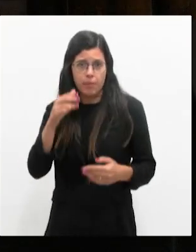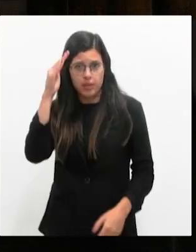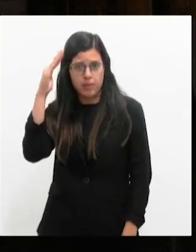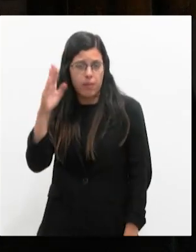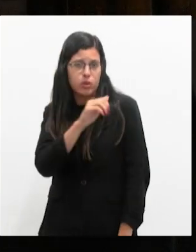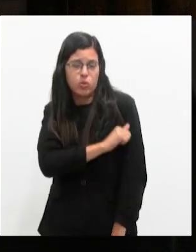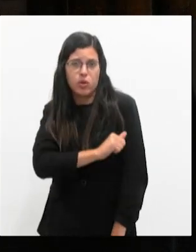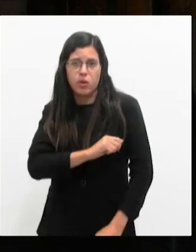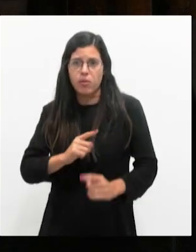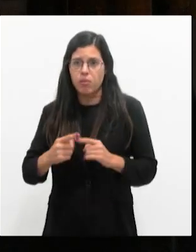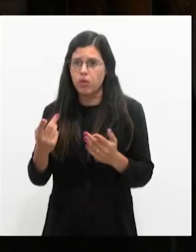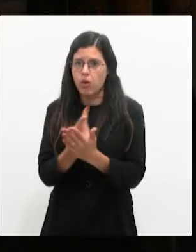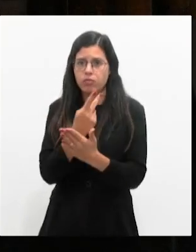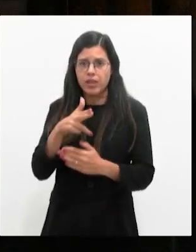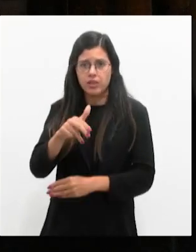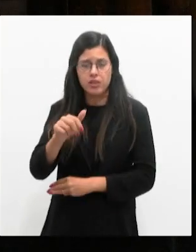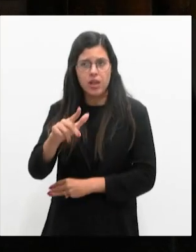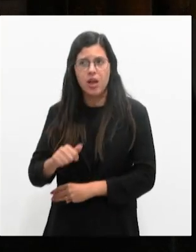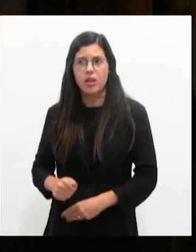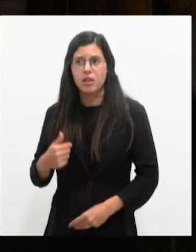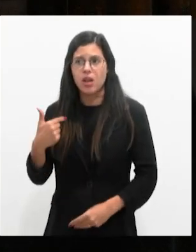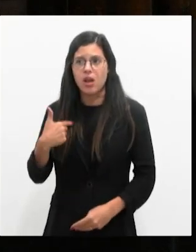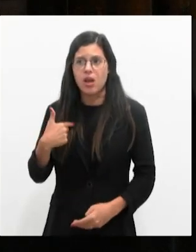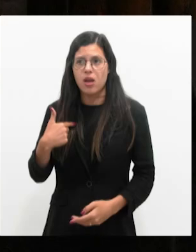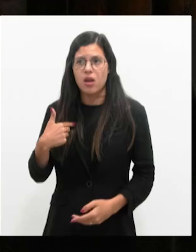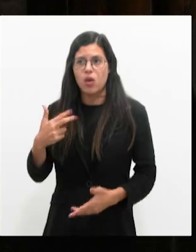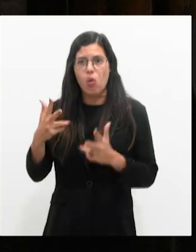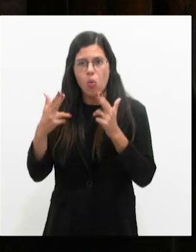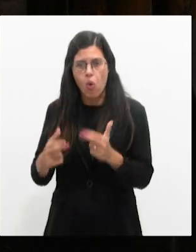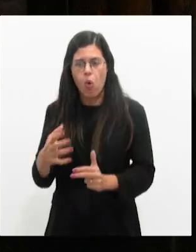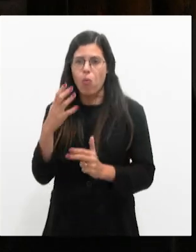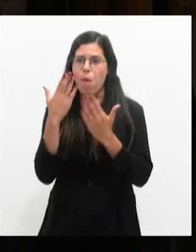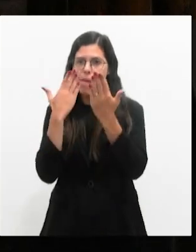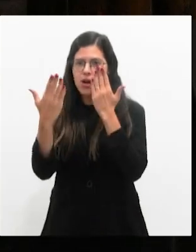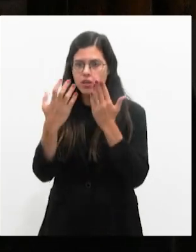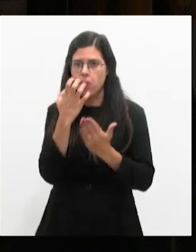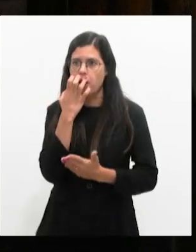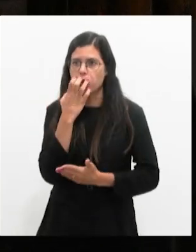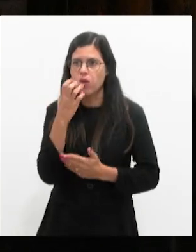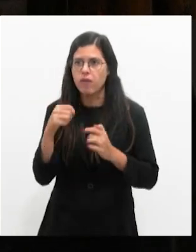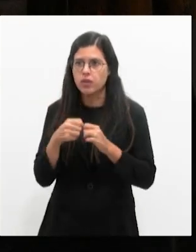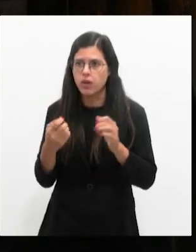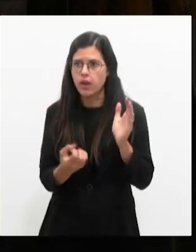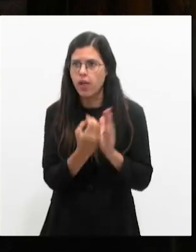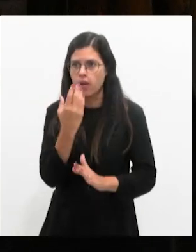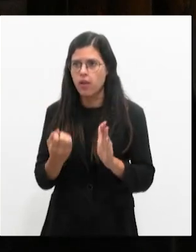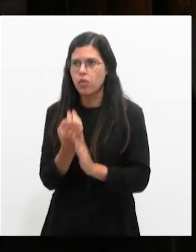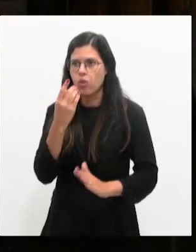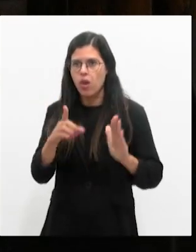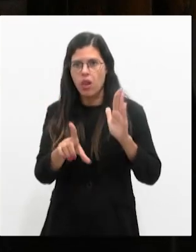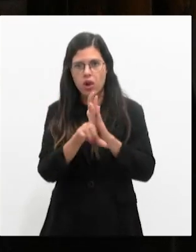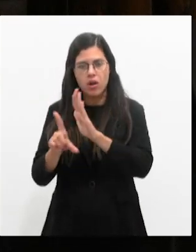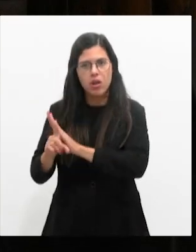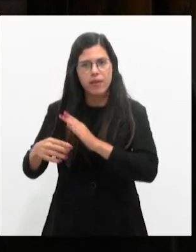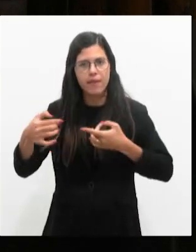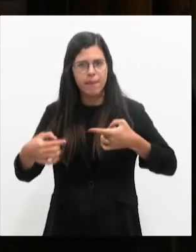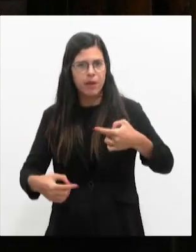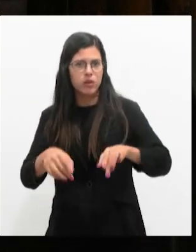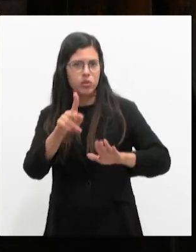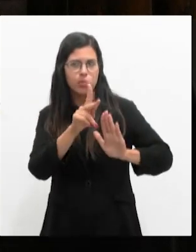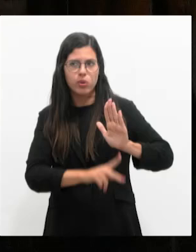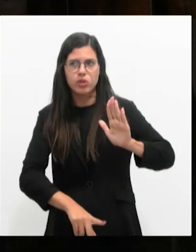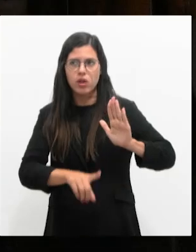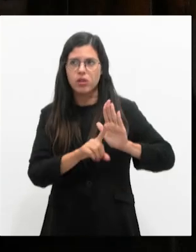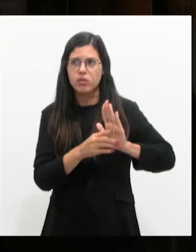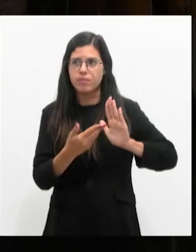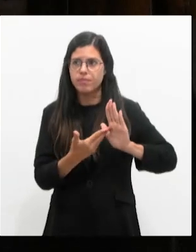Você fica livre. Aí tô eu que nem uma cachorra aqui na LERJ, fazendo um monte de lei, projeto, debate,